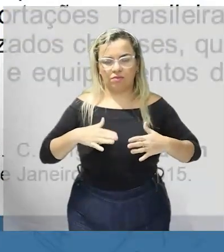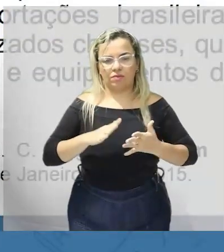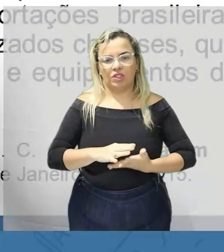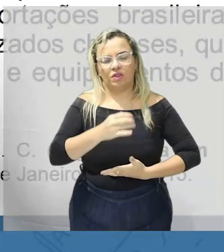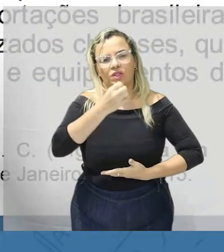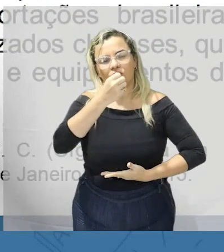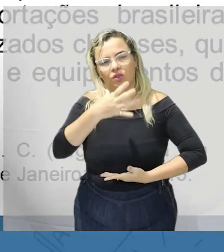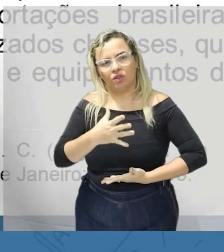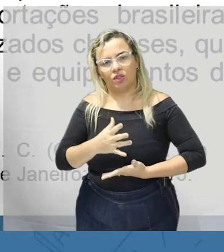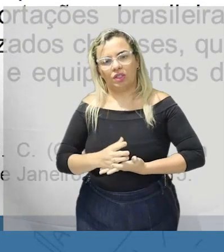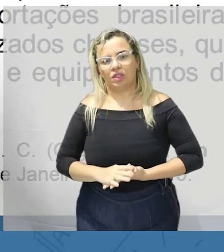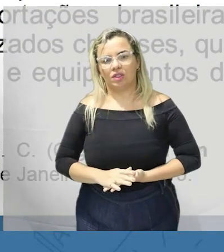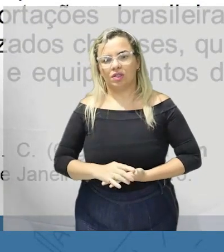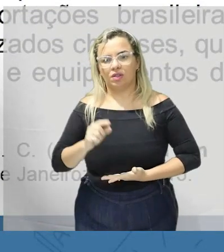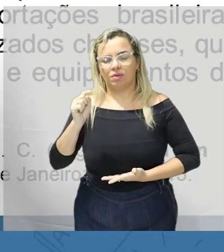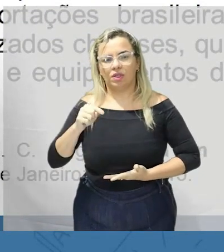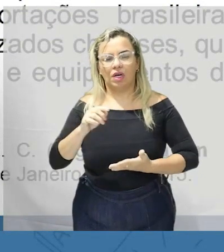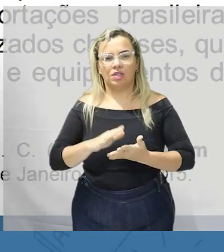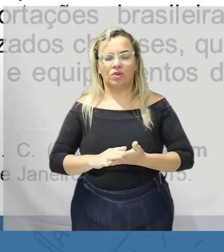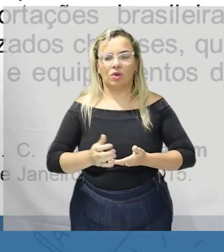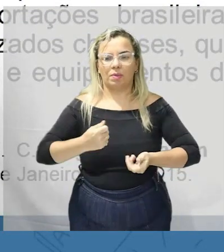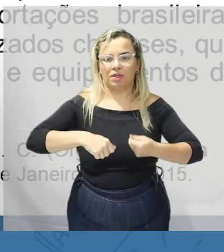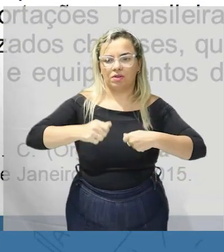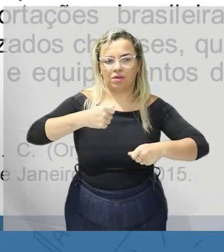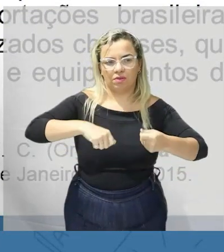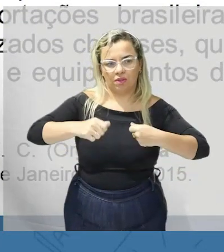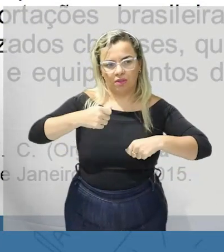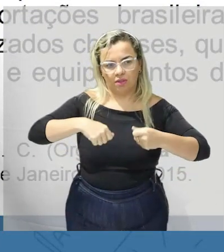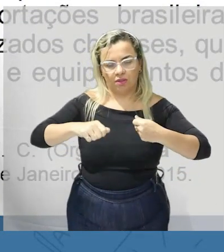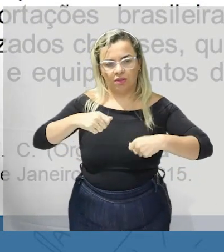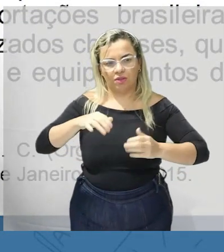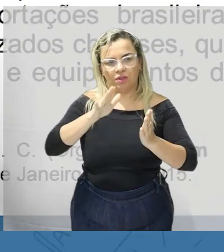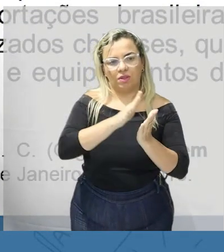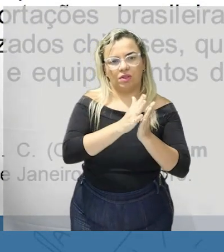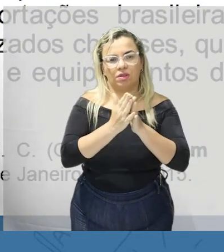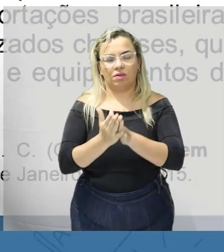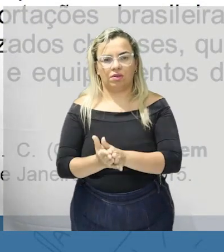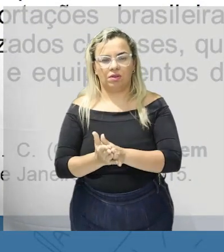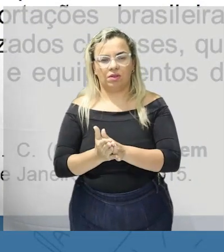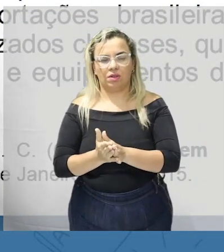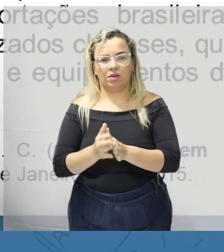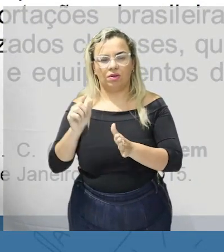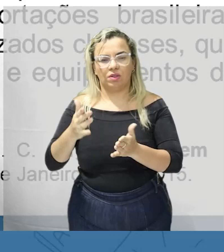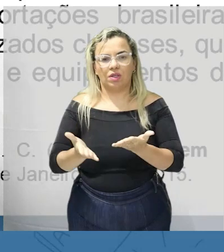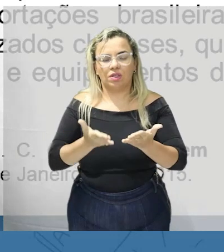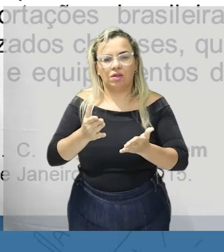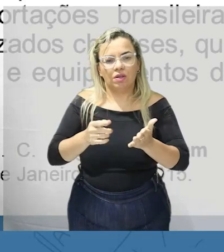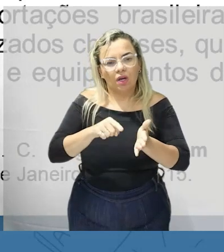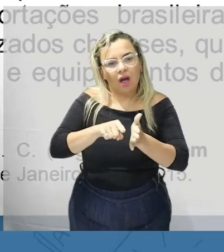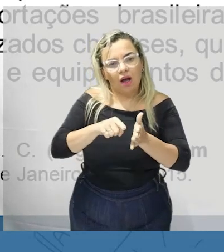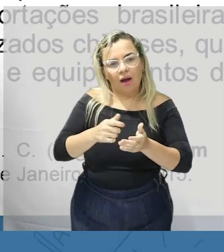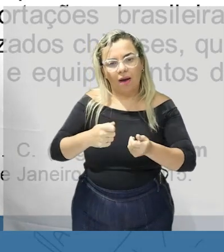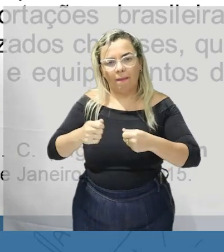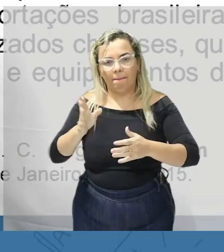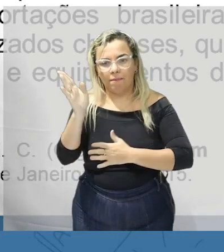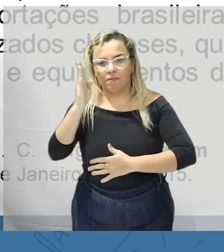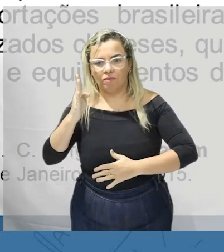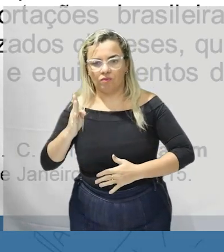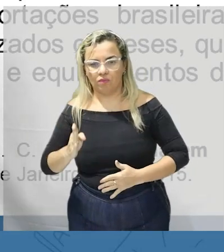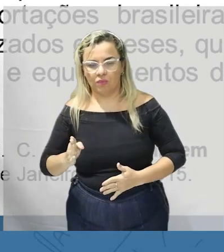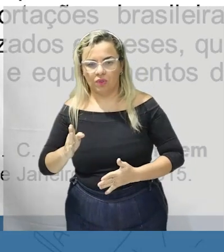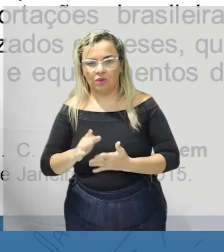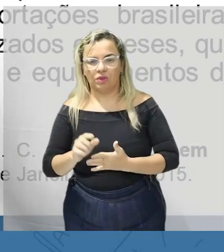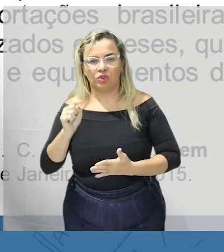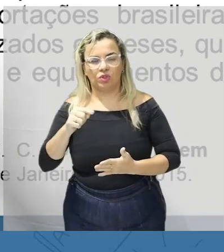os benefícios que ambas as economias têm auferido do intercâmbio comercial, o Brasil tem